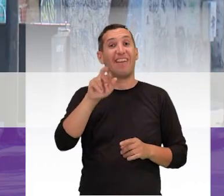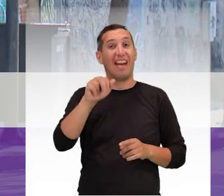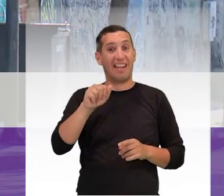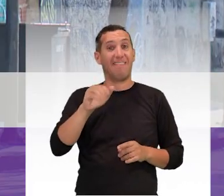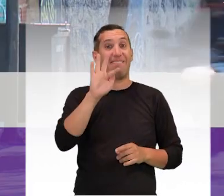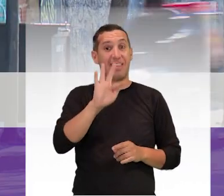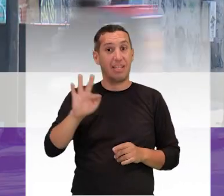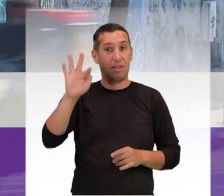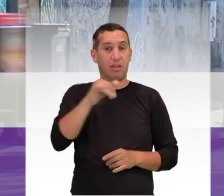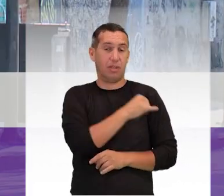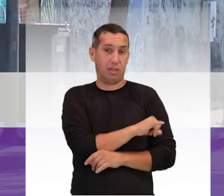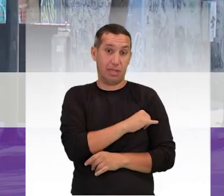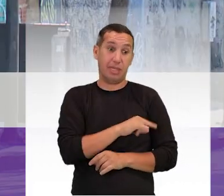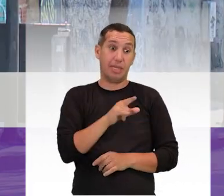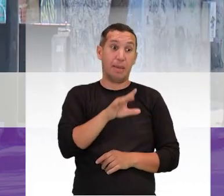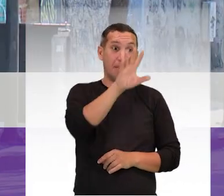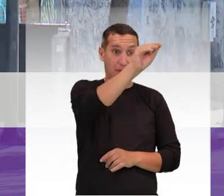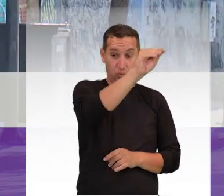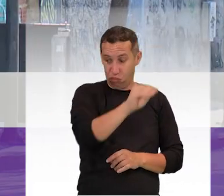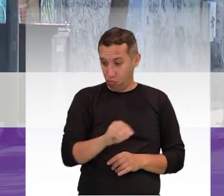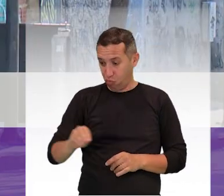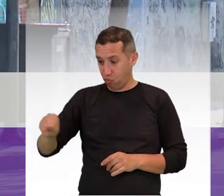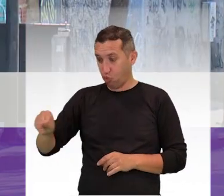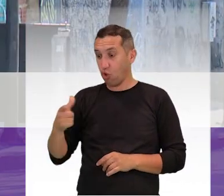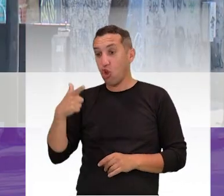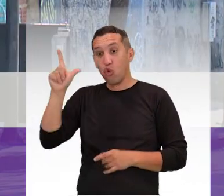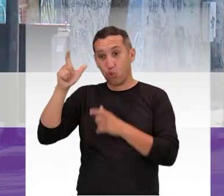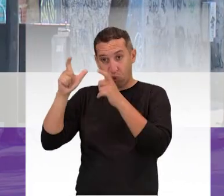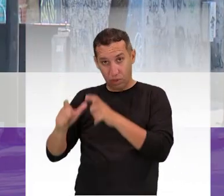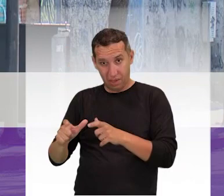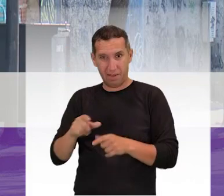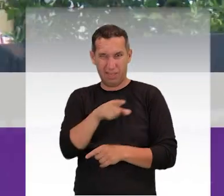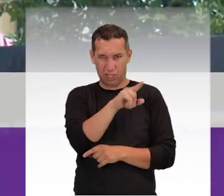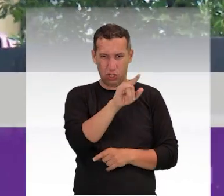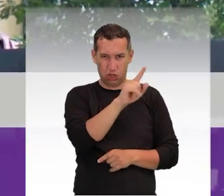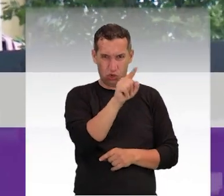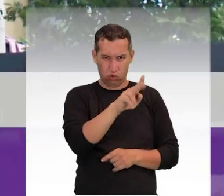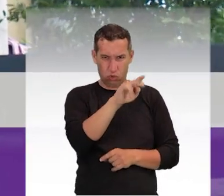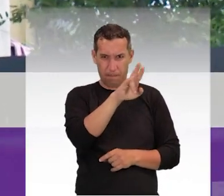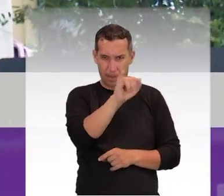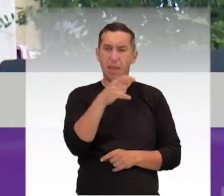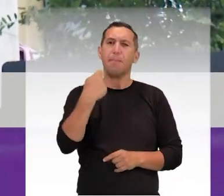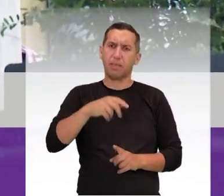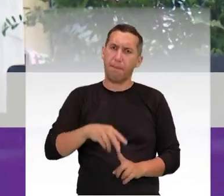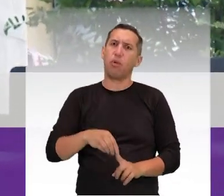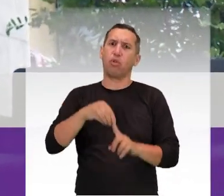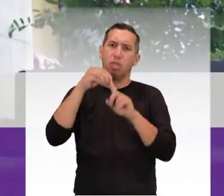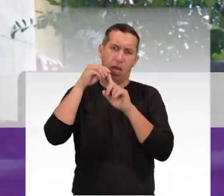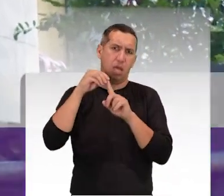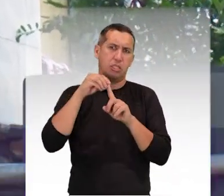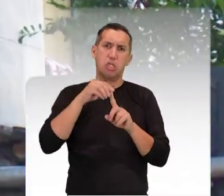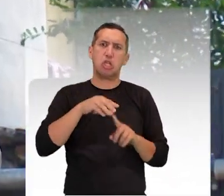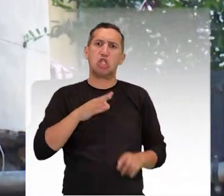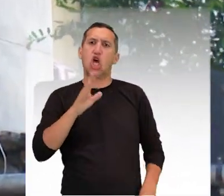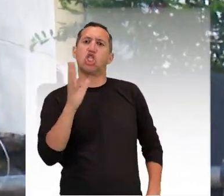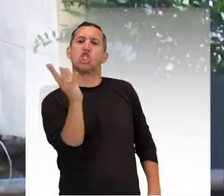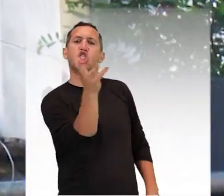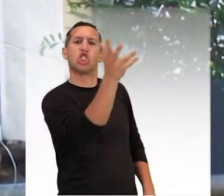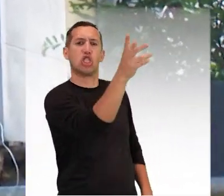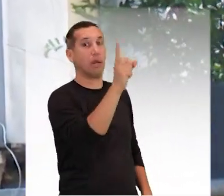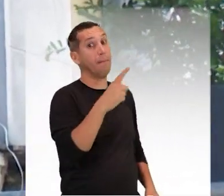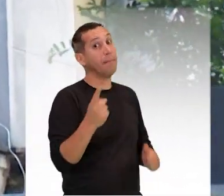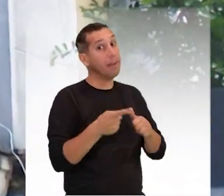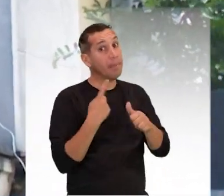Federal do Rio de Janeiro que o reassentamento das famílias que residem na ocupação zumbi deve ser a prioridade antes de